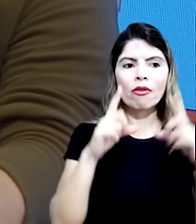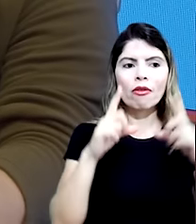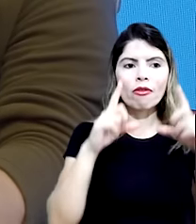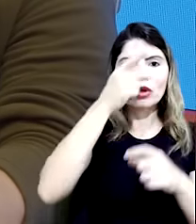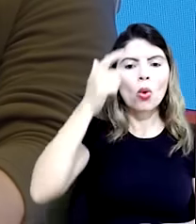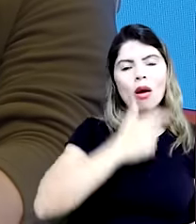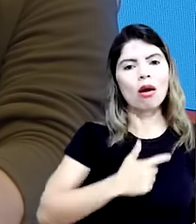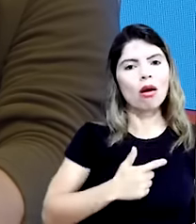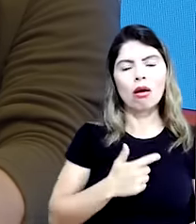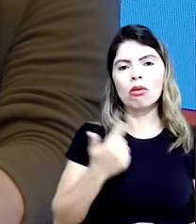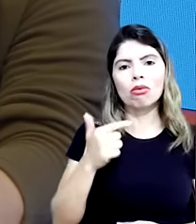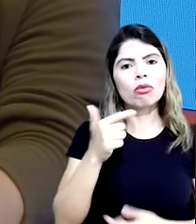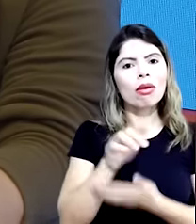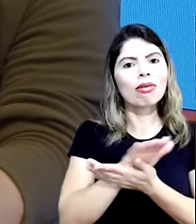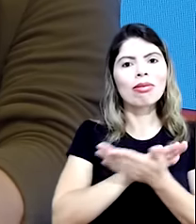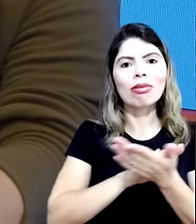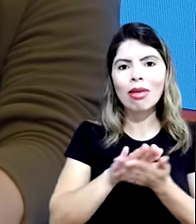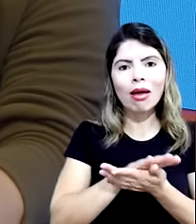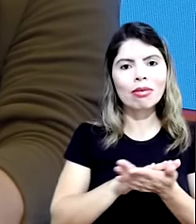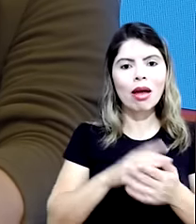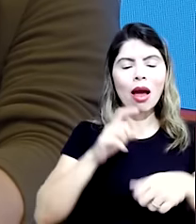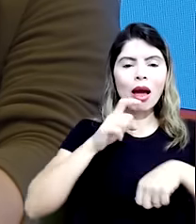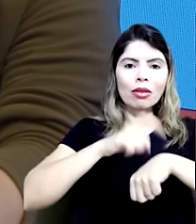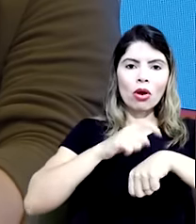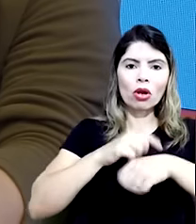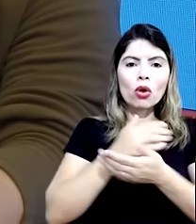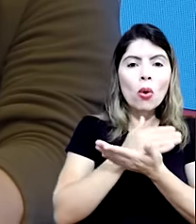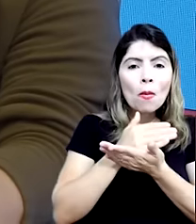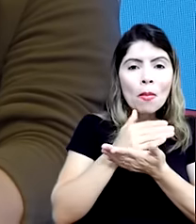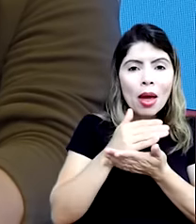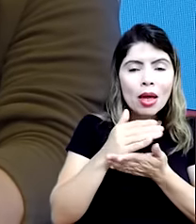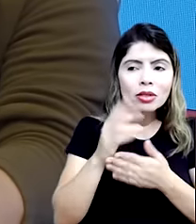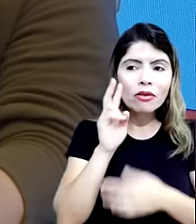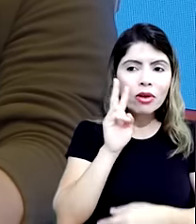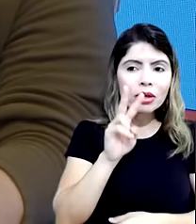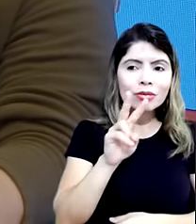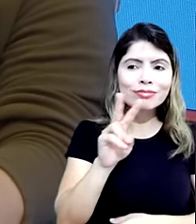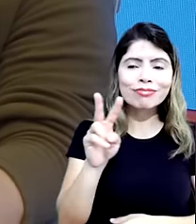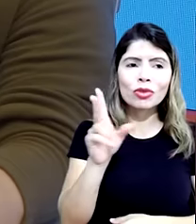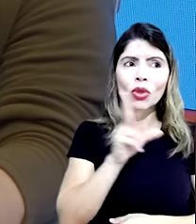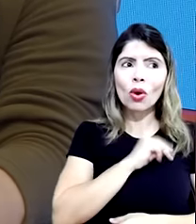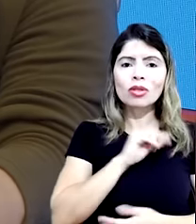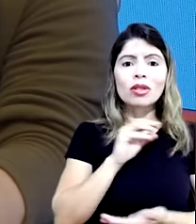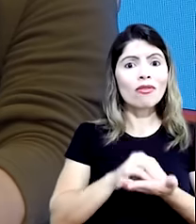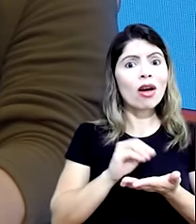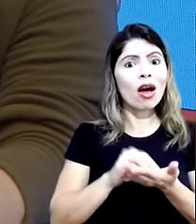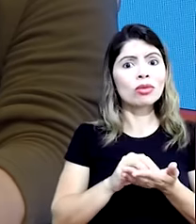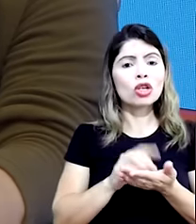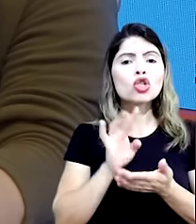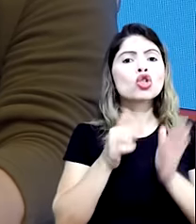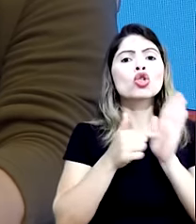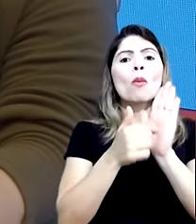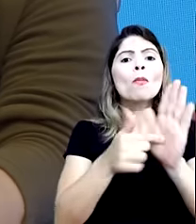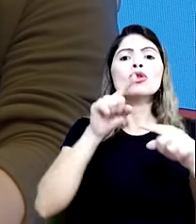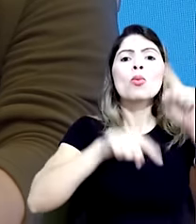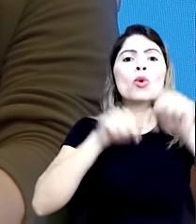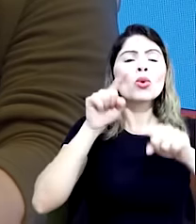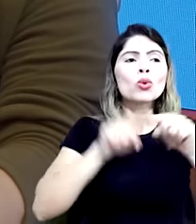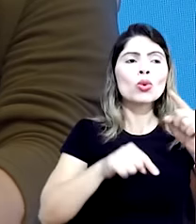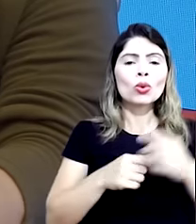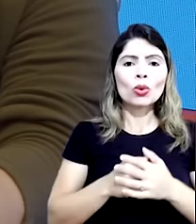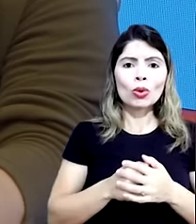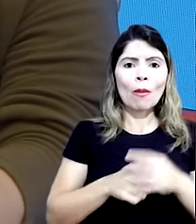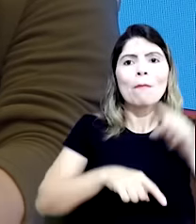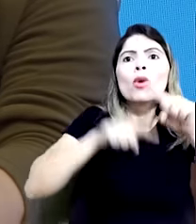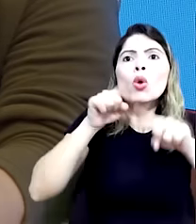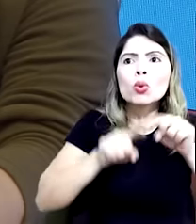tem nada aí a hora que a gente começa a fazer esse exercício a pessoa começa a ver assim nossa é verdade nossa o dia que eu apareci